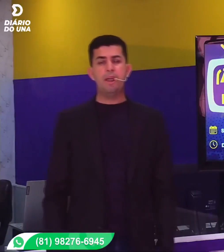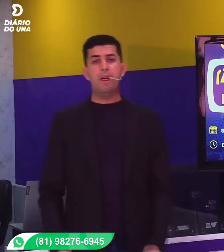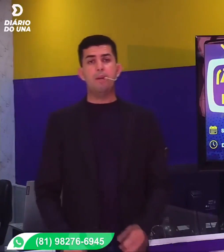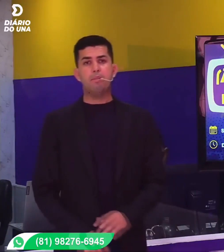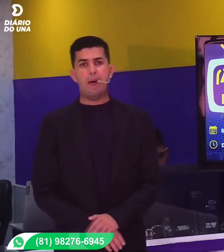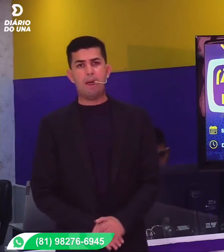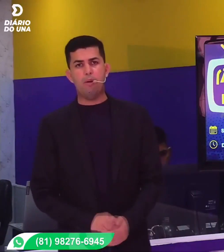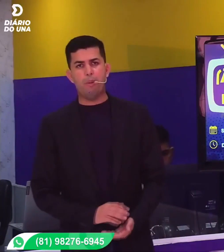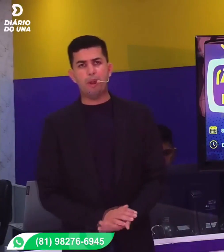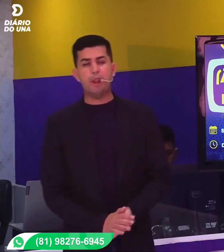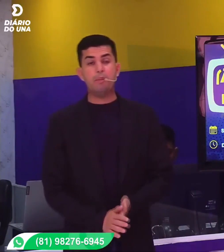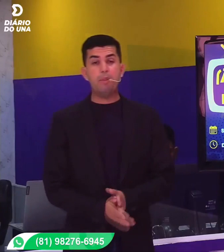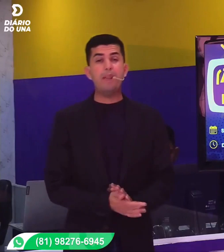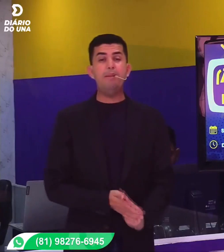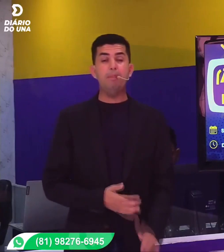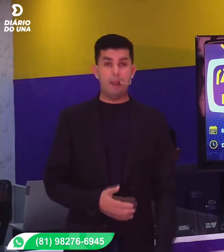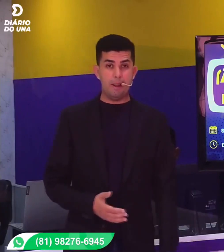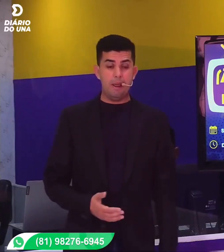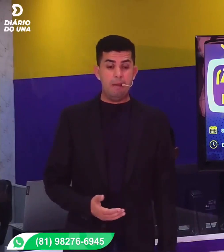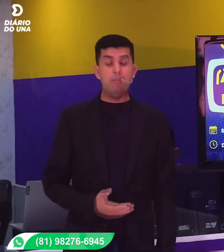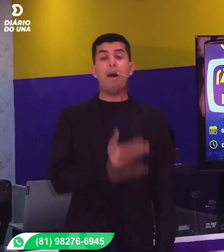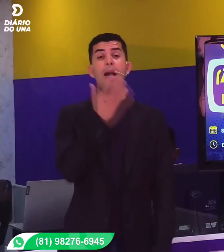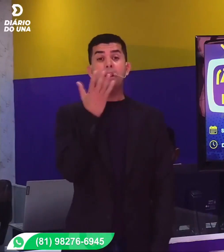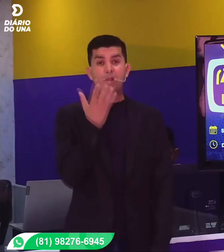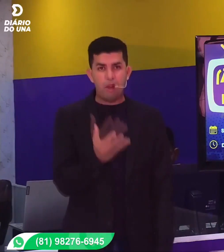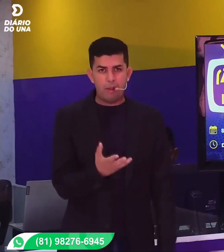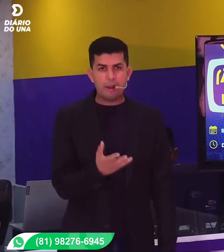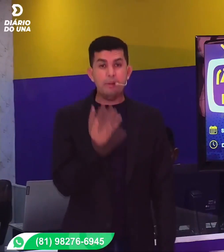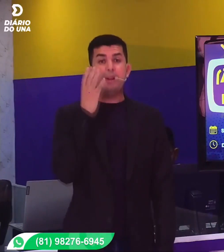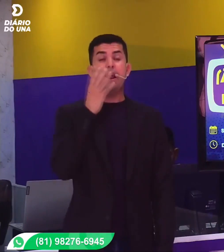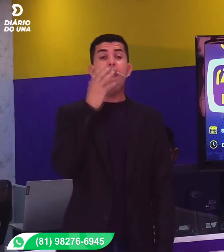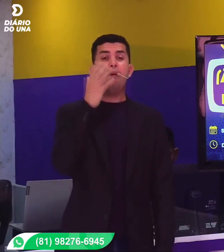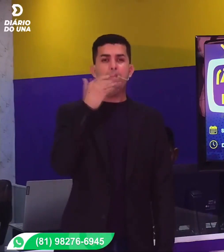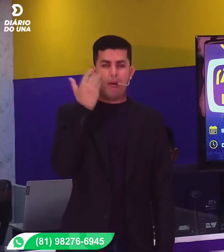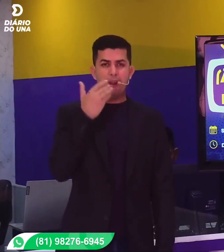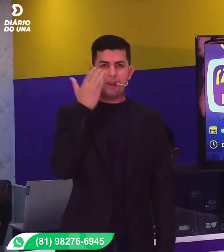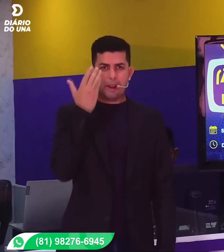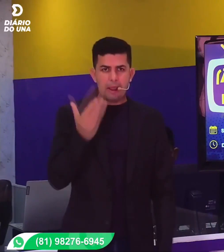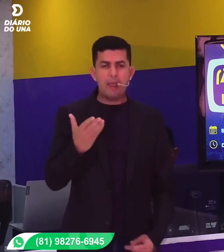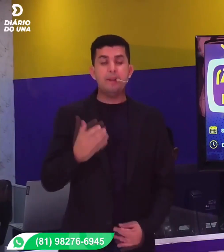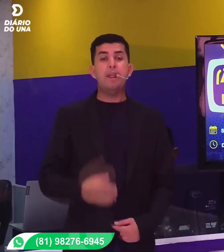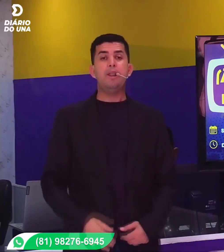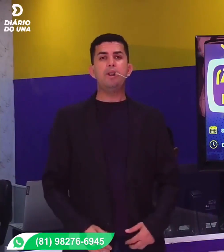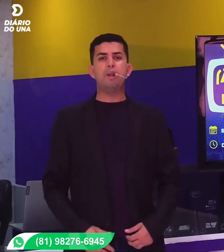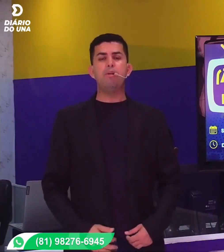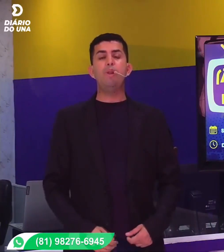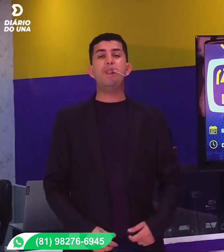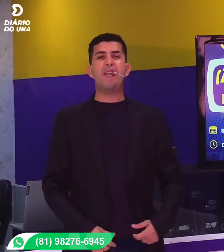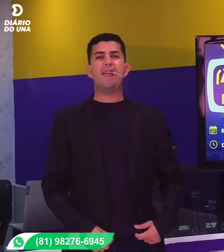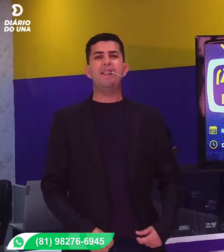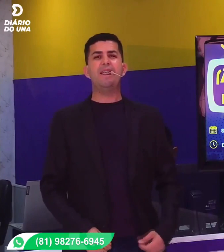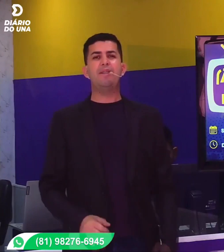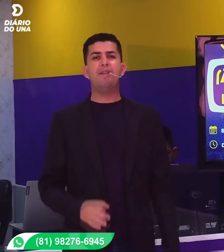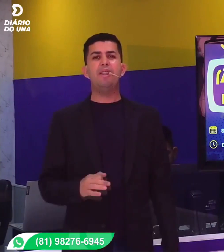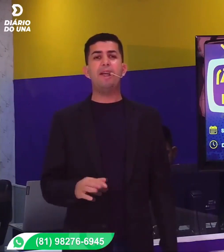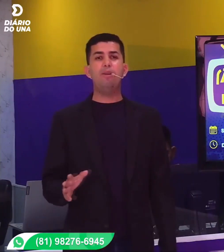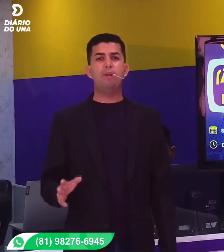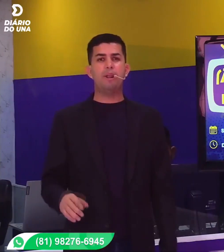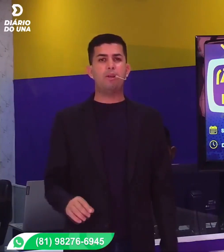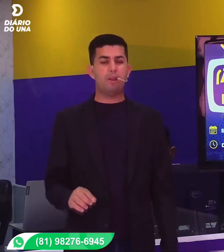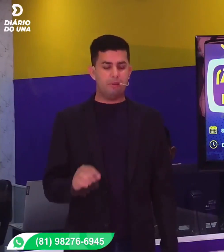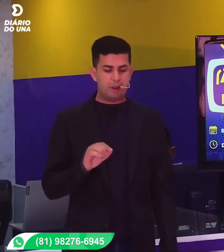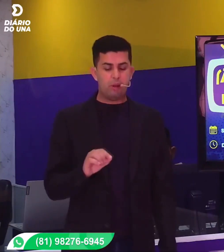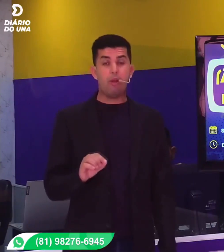informações para o projeto Pé de Meia. Mais informações e mais detalhes estão no Instagram da TV Diário